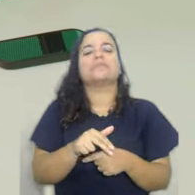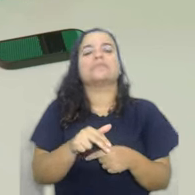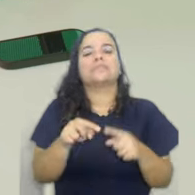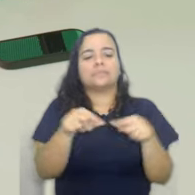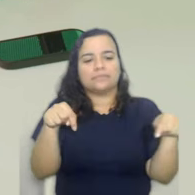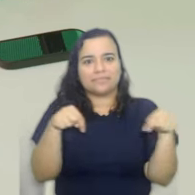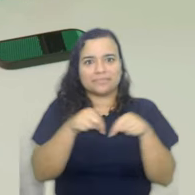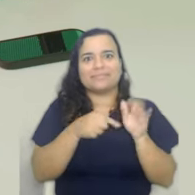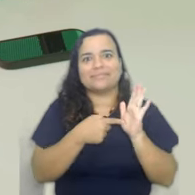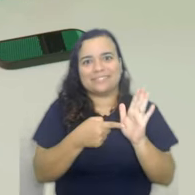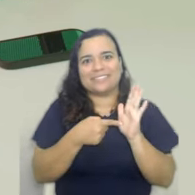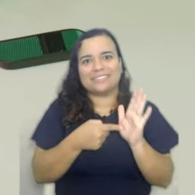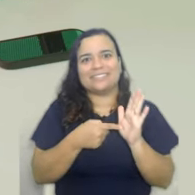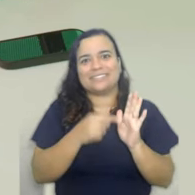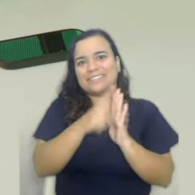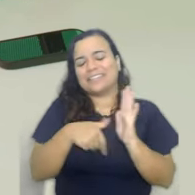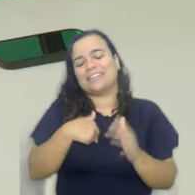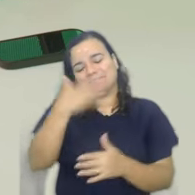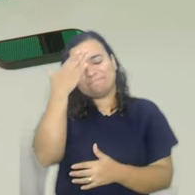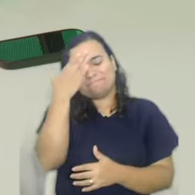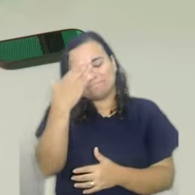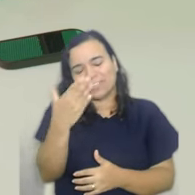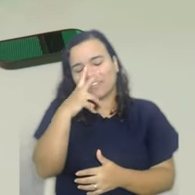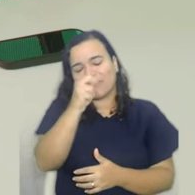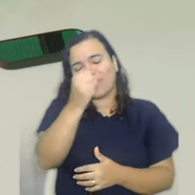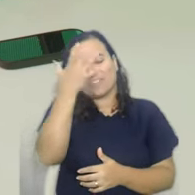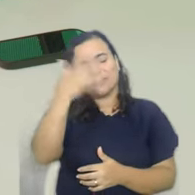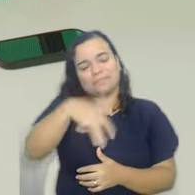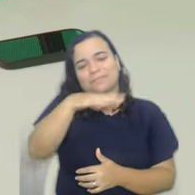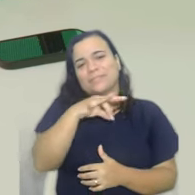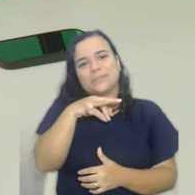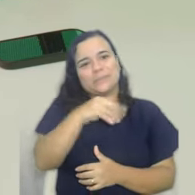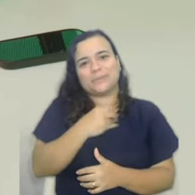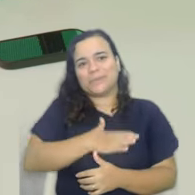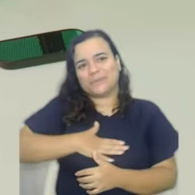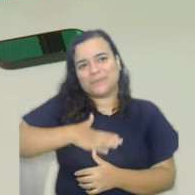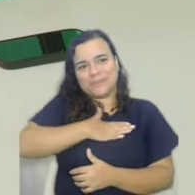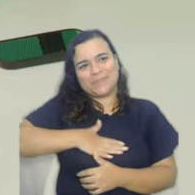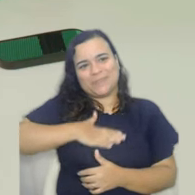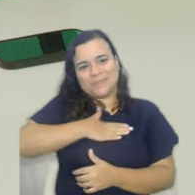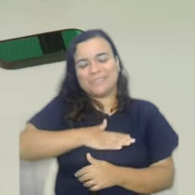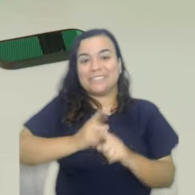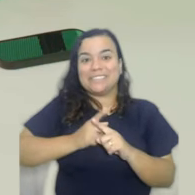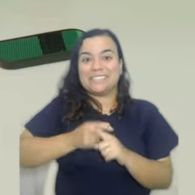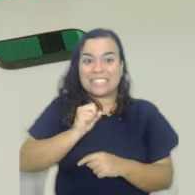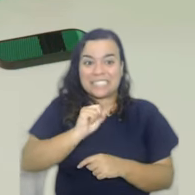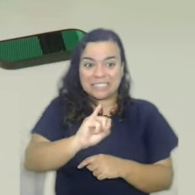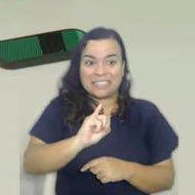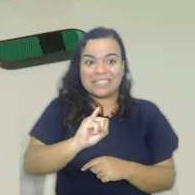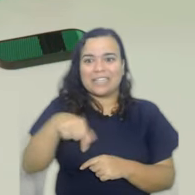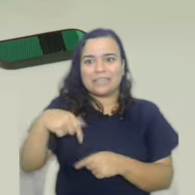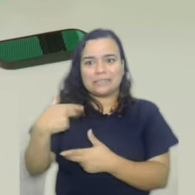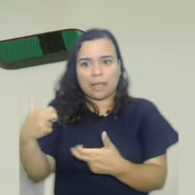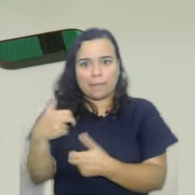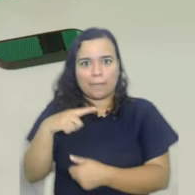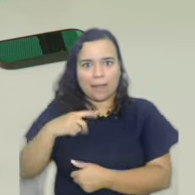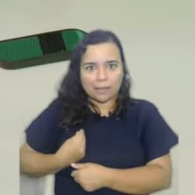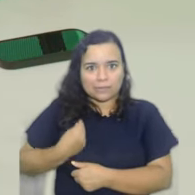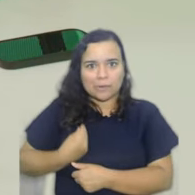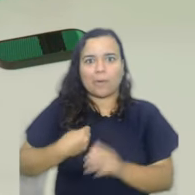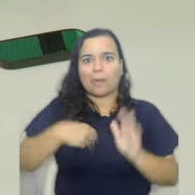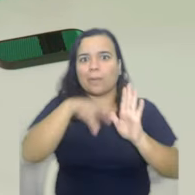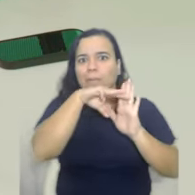e sou muito agradecido ao pessoal todo ali porque assim se eu tô no sebrai hoje nesse programa com